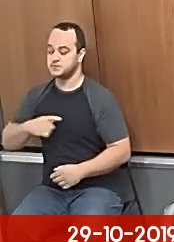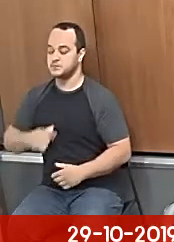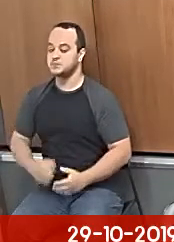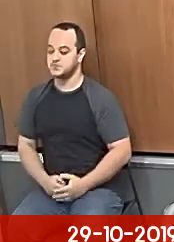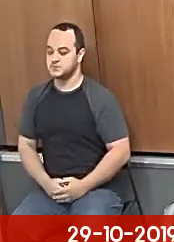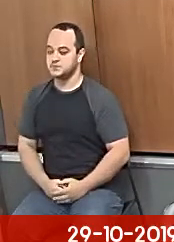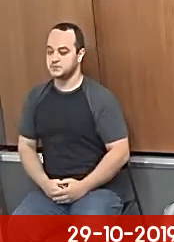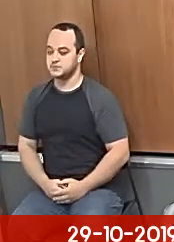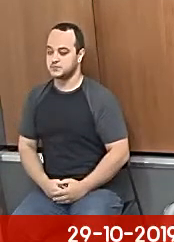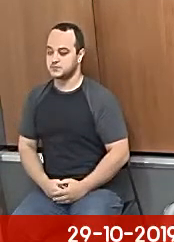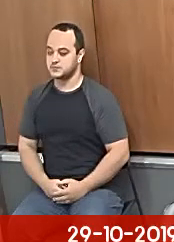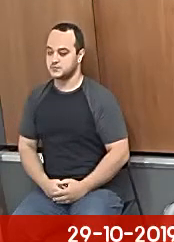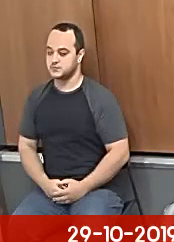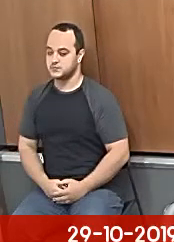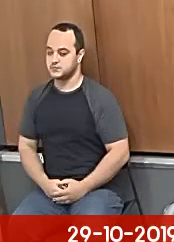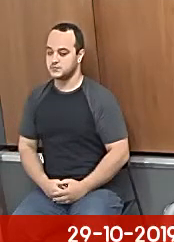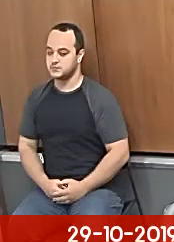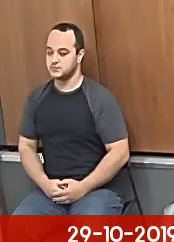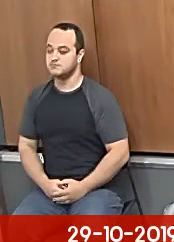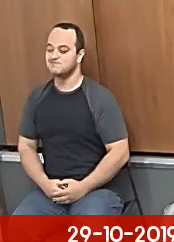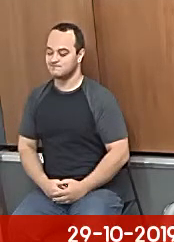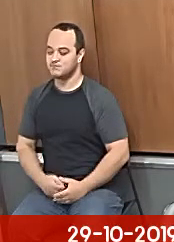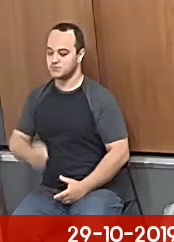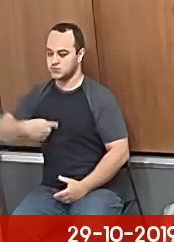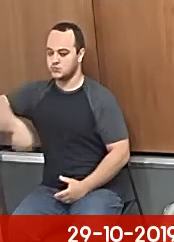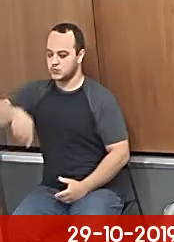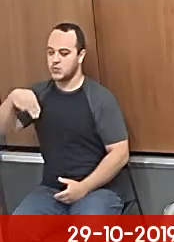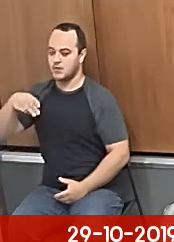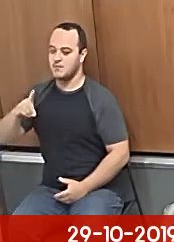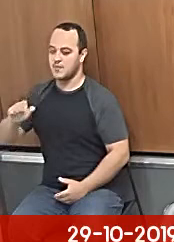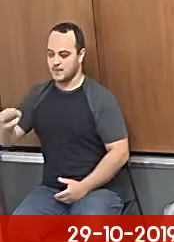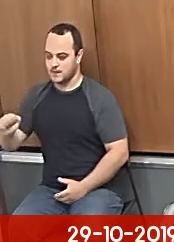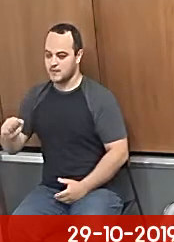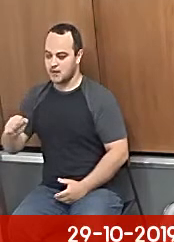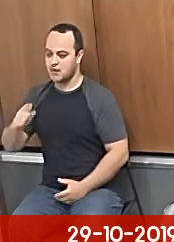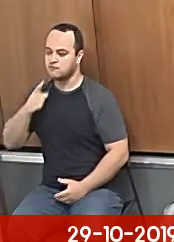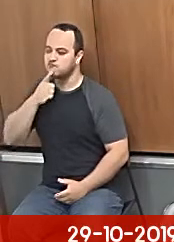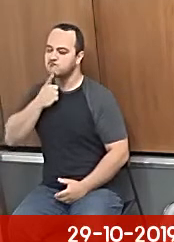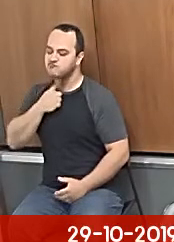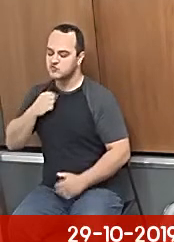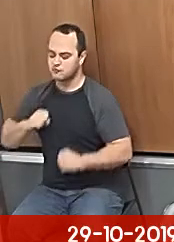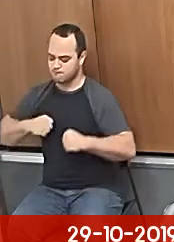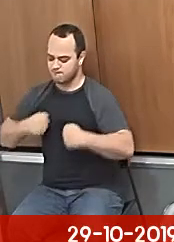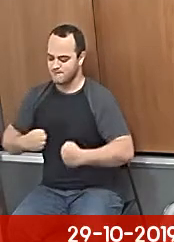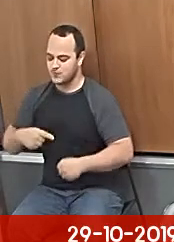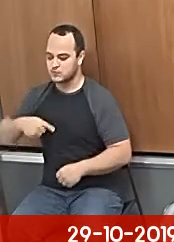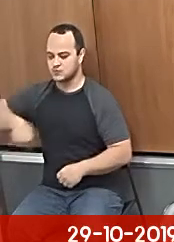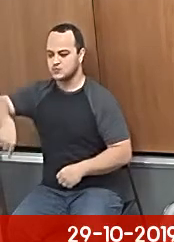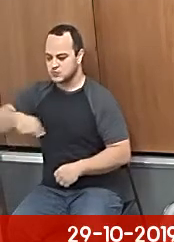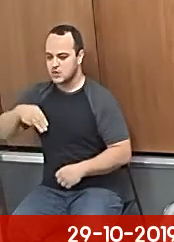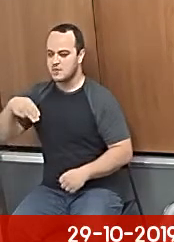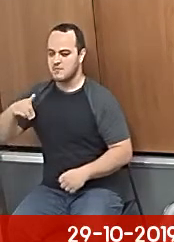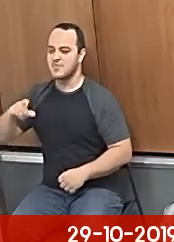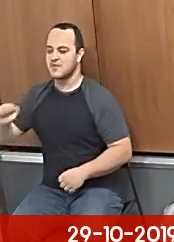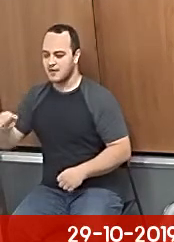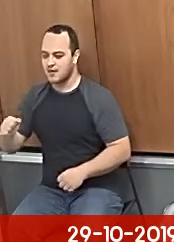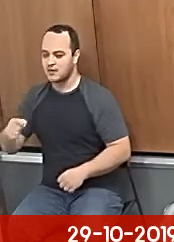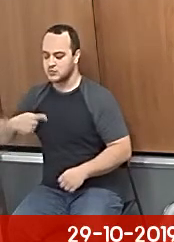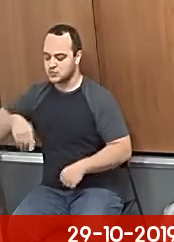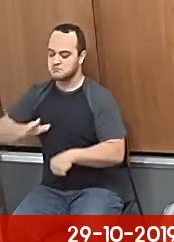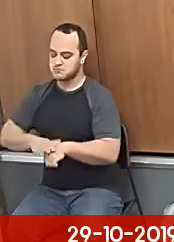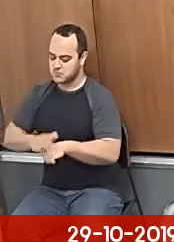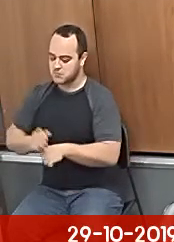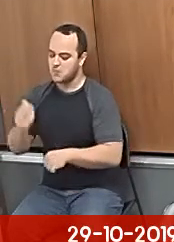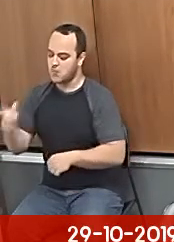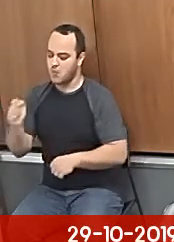feito no braço pela gente, imprimindo a folha da nossa casa e comprando um troféu através